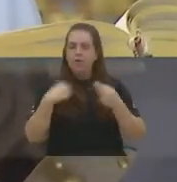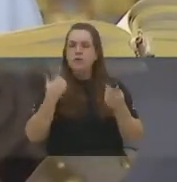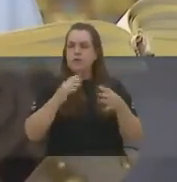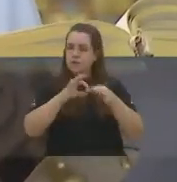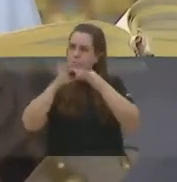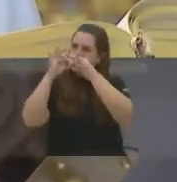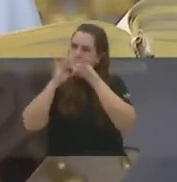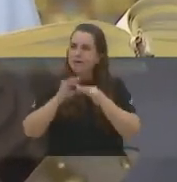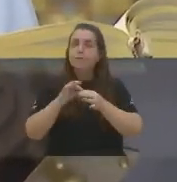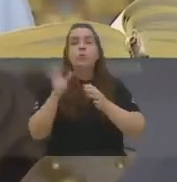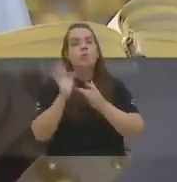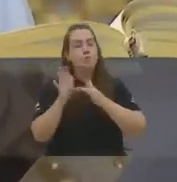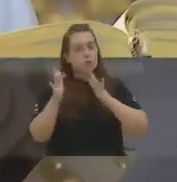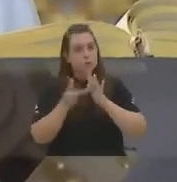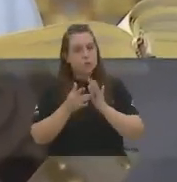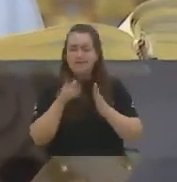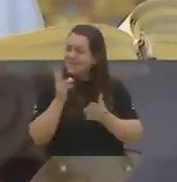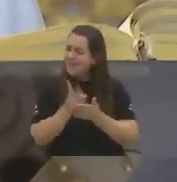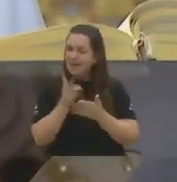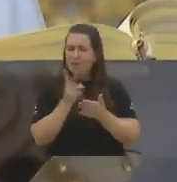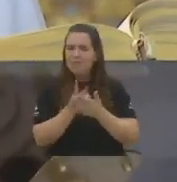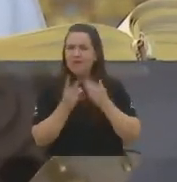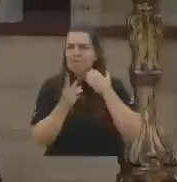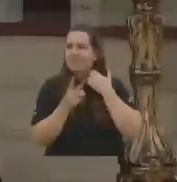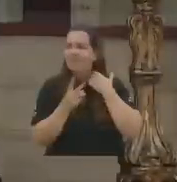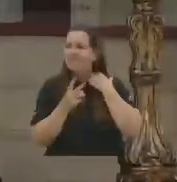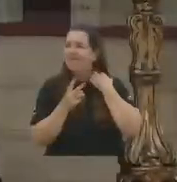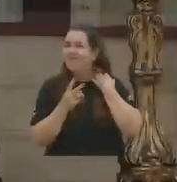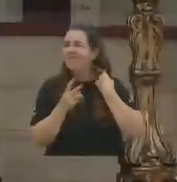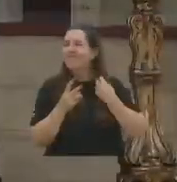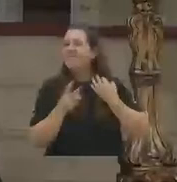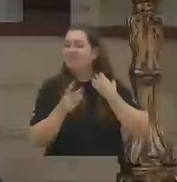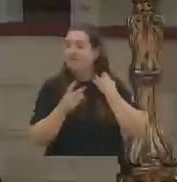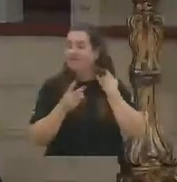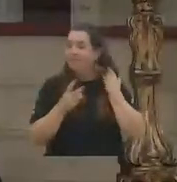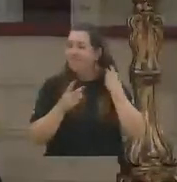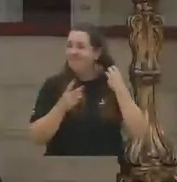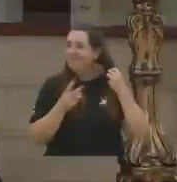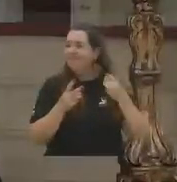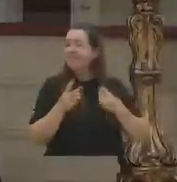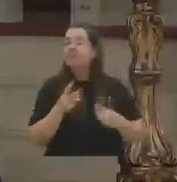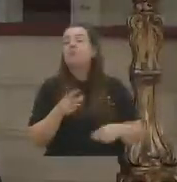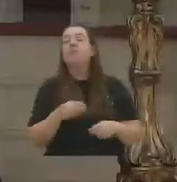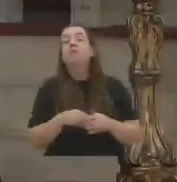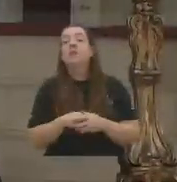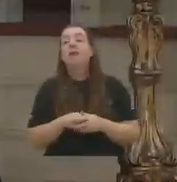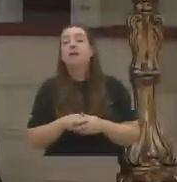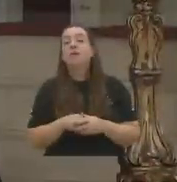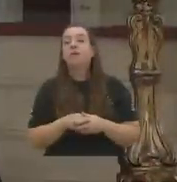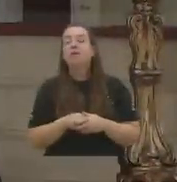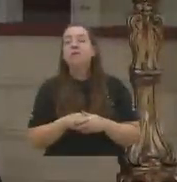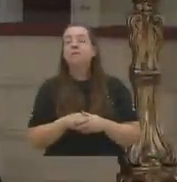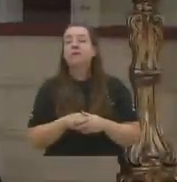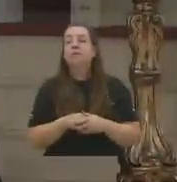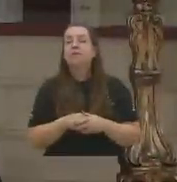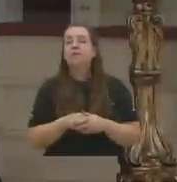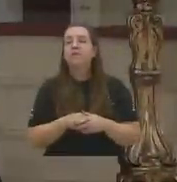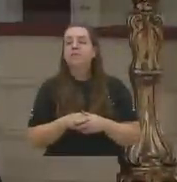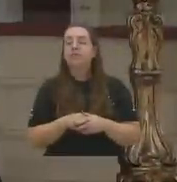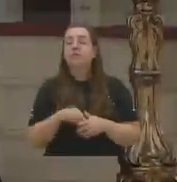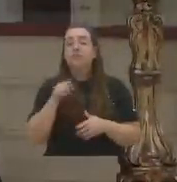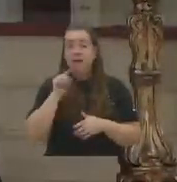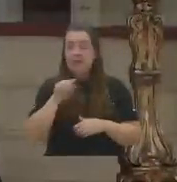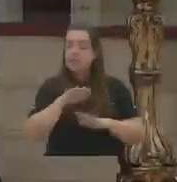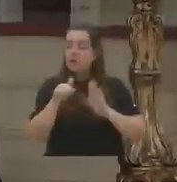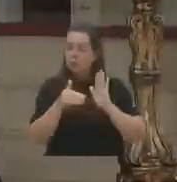configurado ao todo da vontade do coração de nosso Deus. Esse